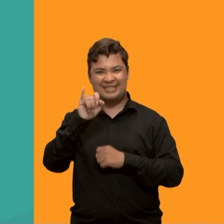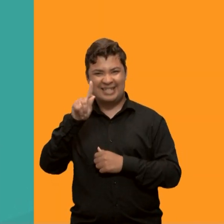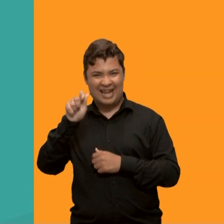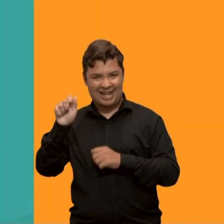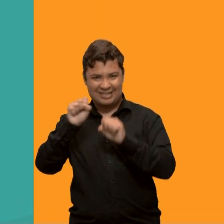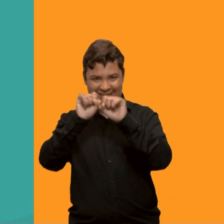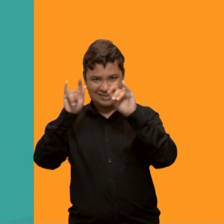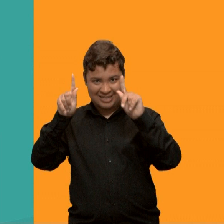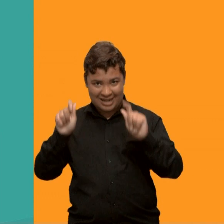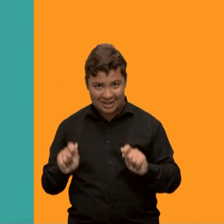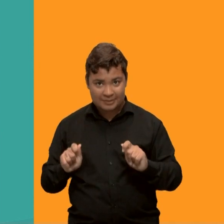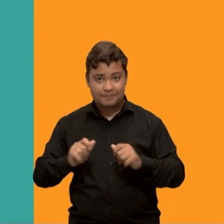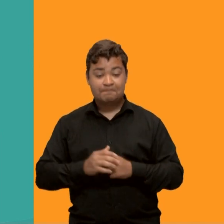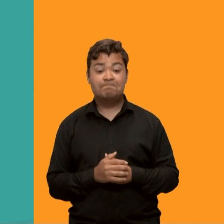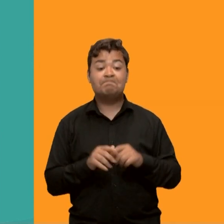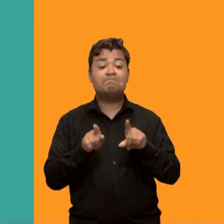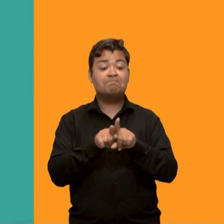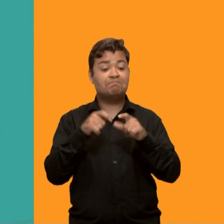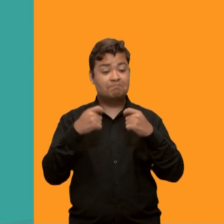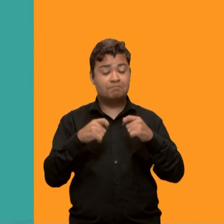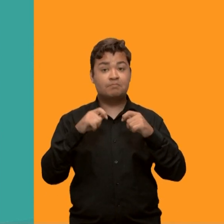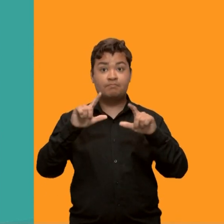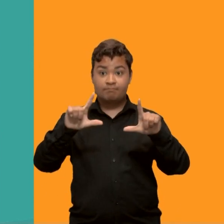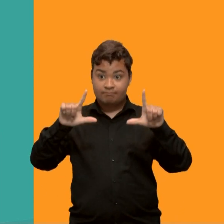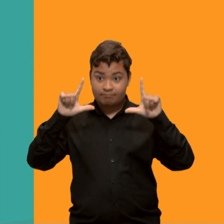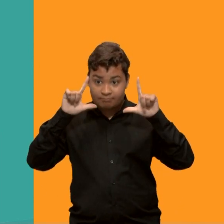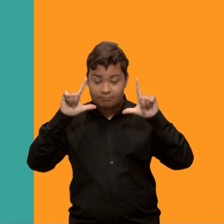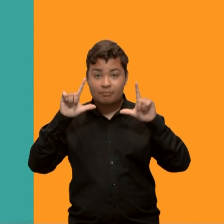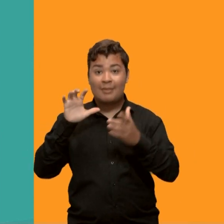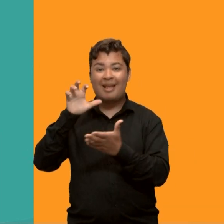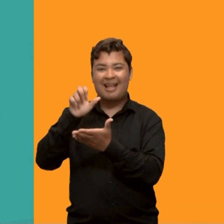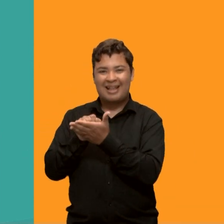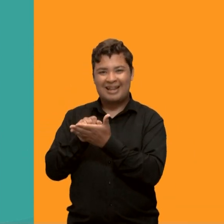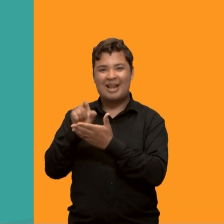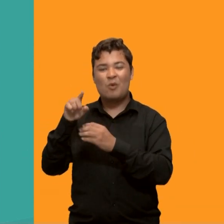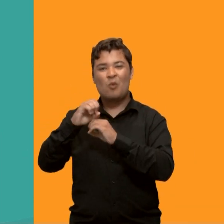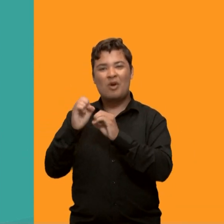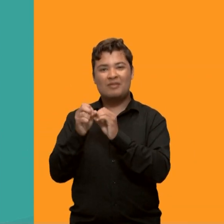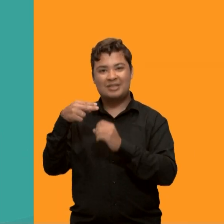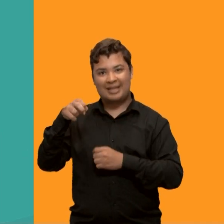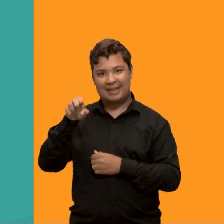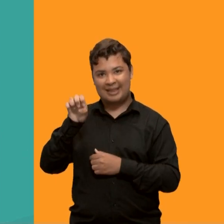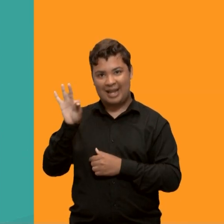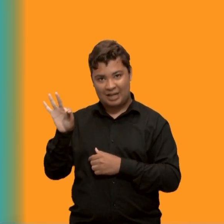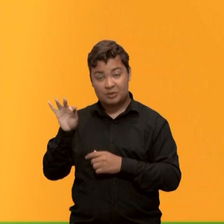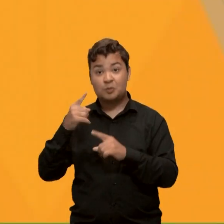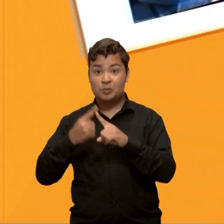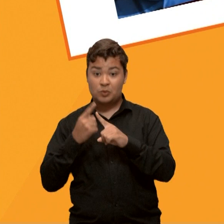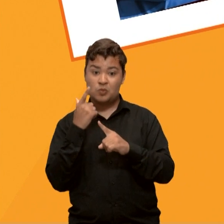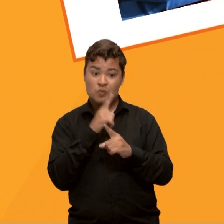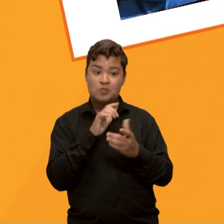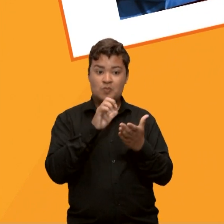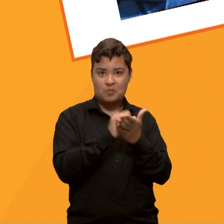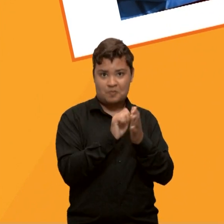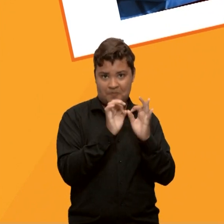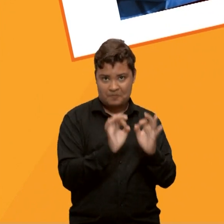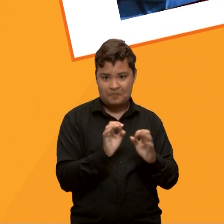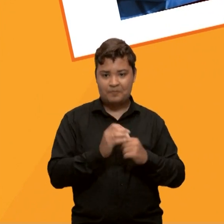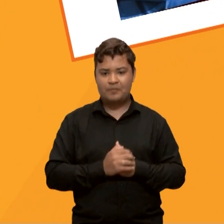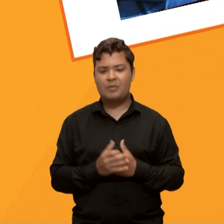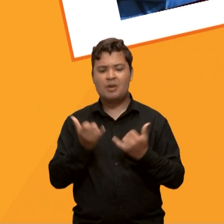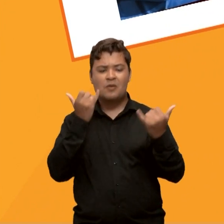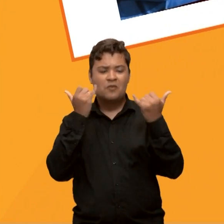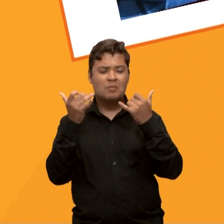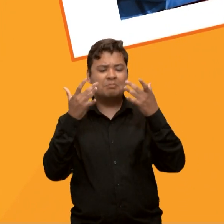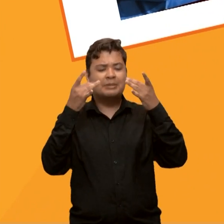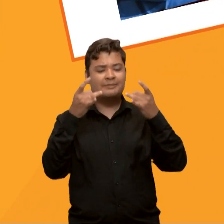que o estudante tenha uma foto cadastrada no portal UFGNet para que a carteira digital esteja disponível. Mais informações a respeito